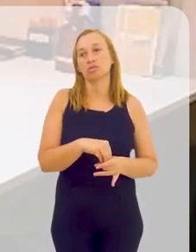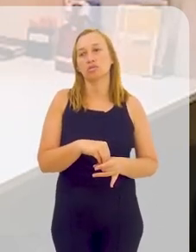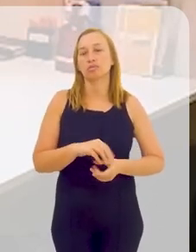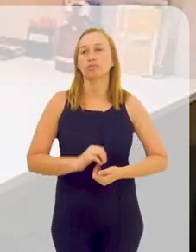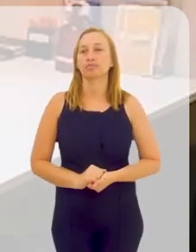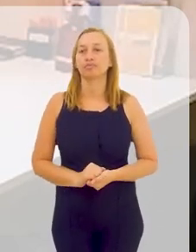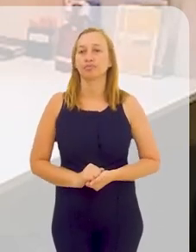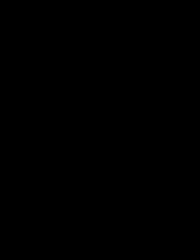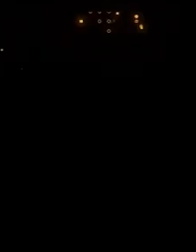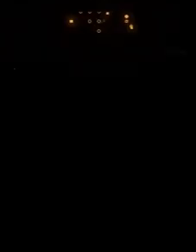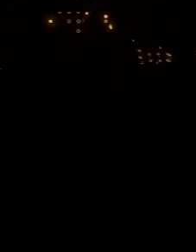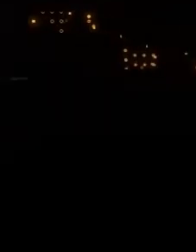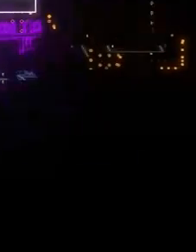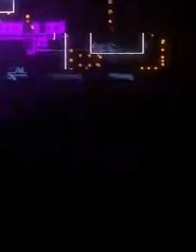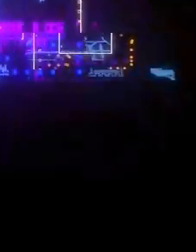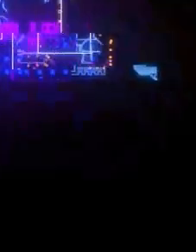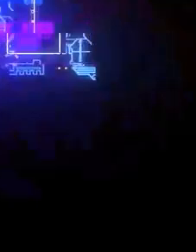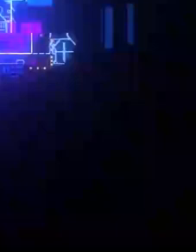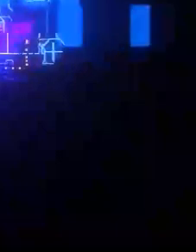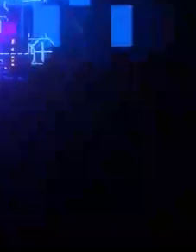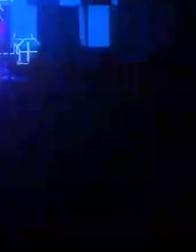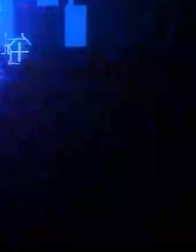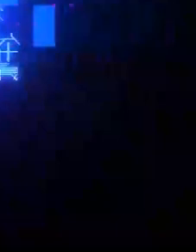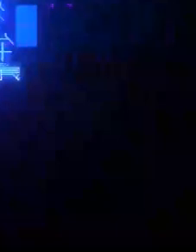nesse acabou isso legal